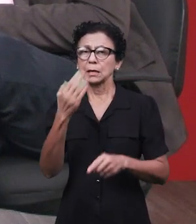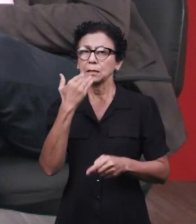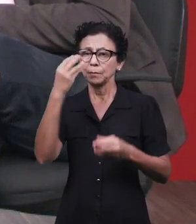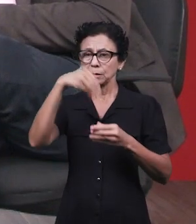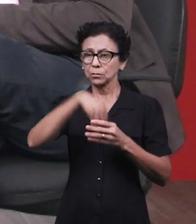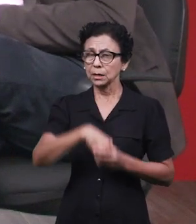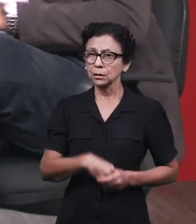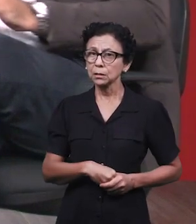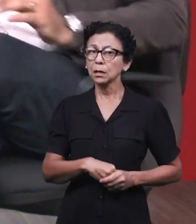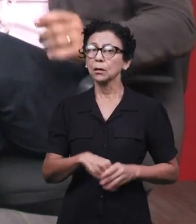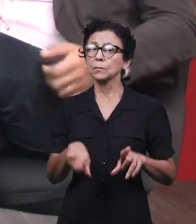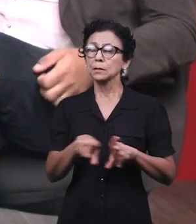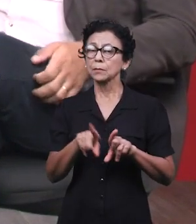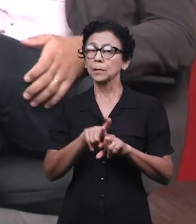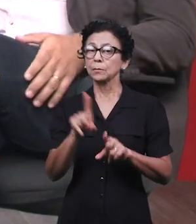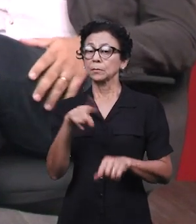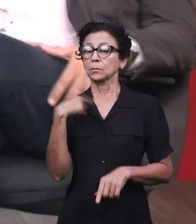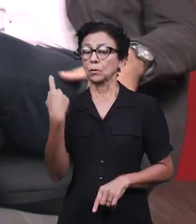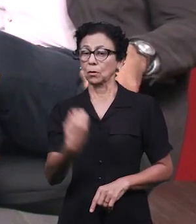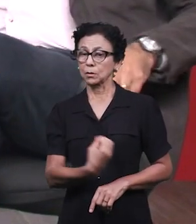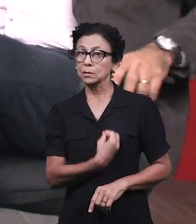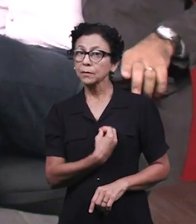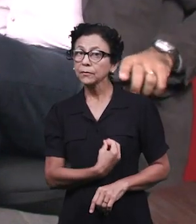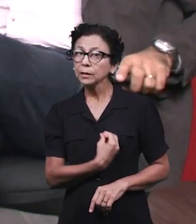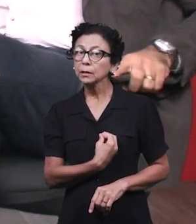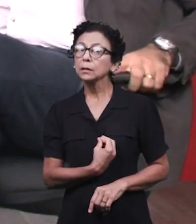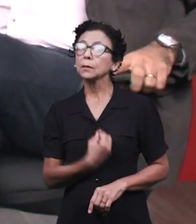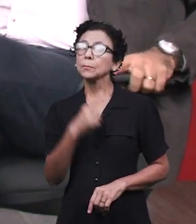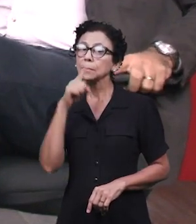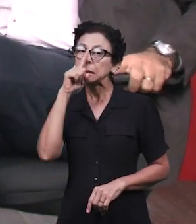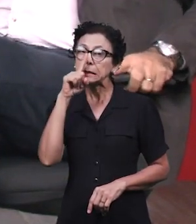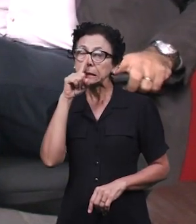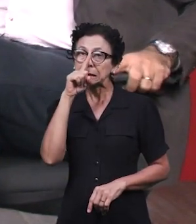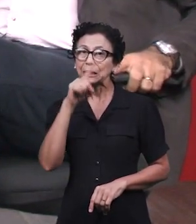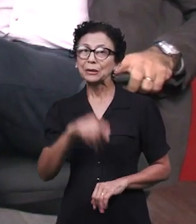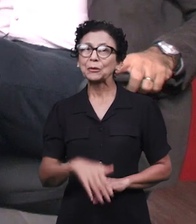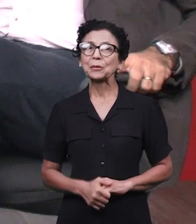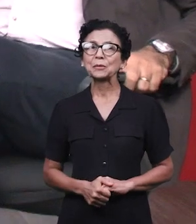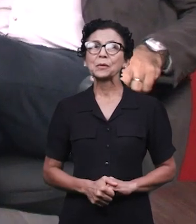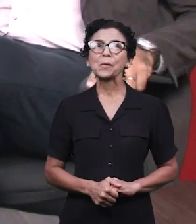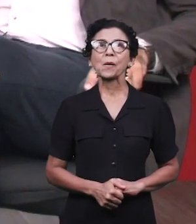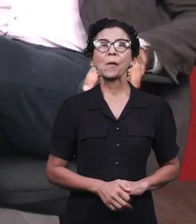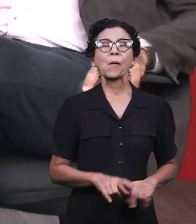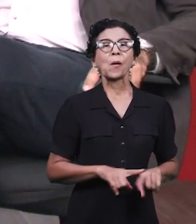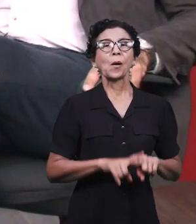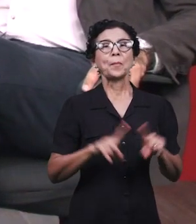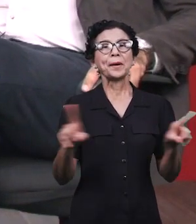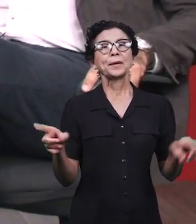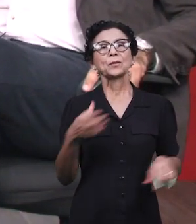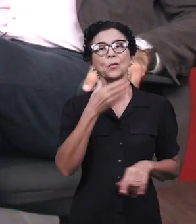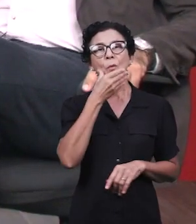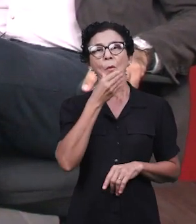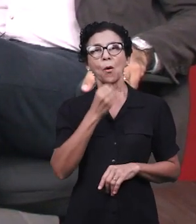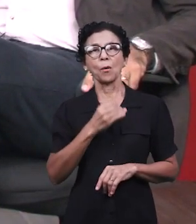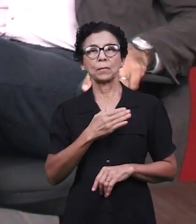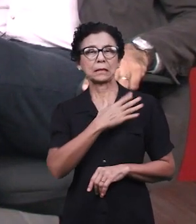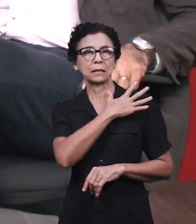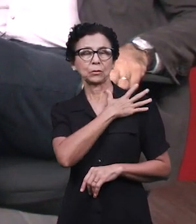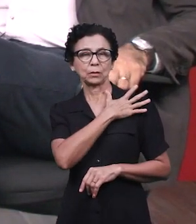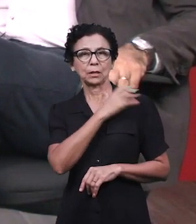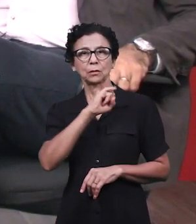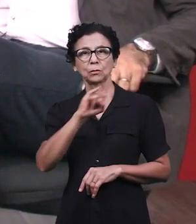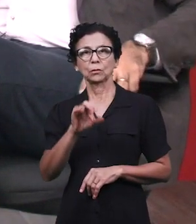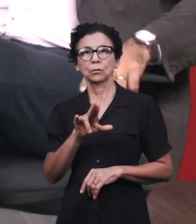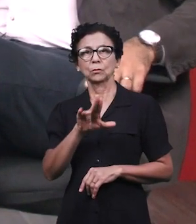nossa vida. Mas interessante é que o centurião Júlio, ele deu mais crédito ao piloto, não é? Bom,